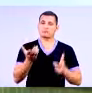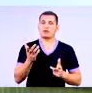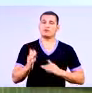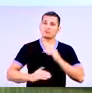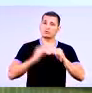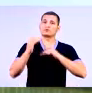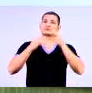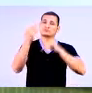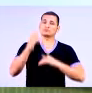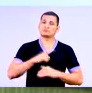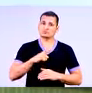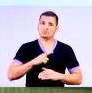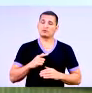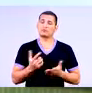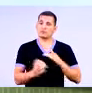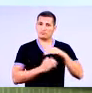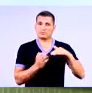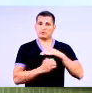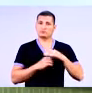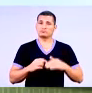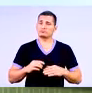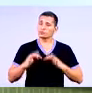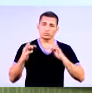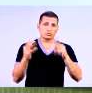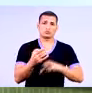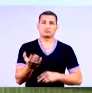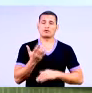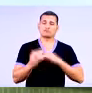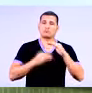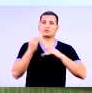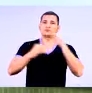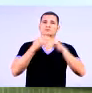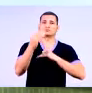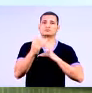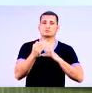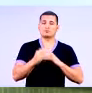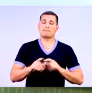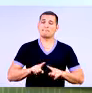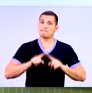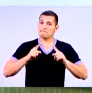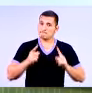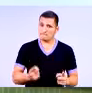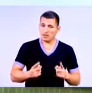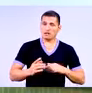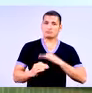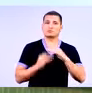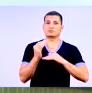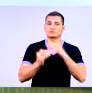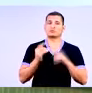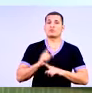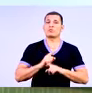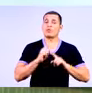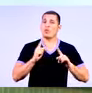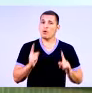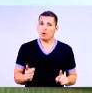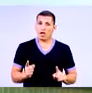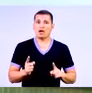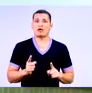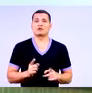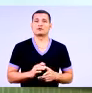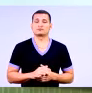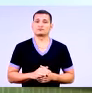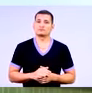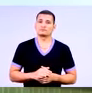uma progressão na empresa, todos nós queremos progredir. Mas essa progressão, ela não vai se dar uma vez